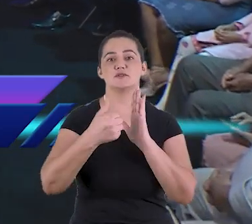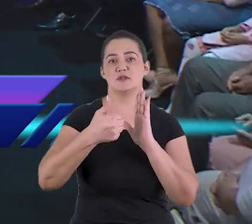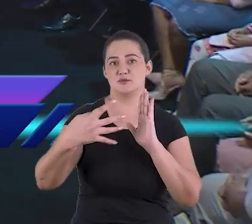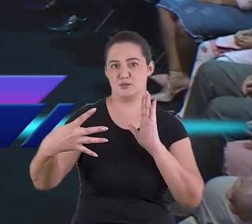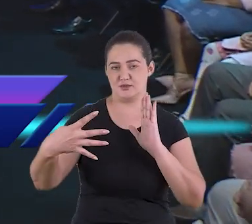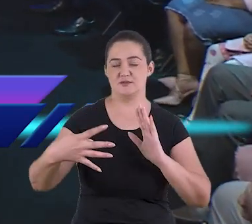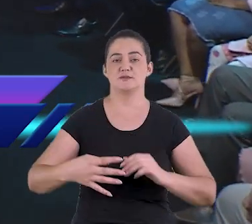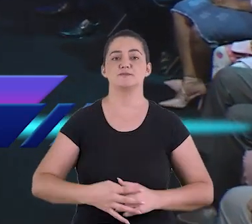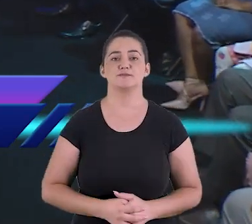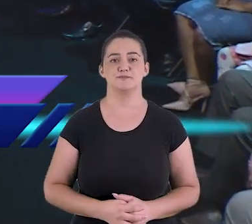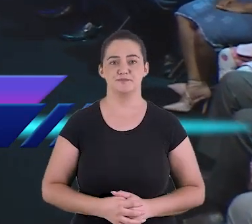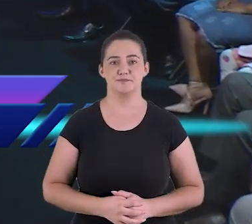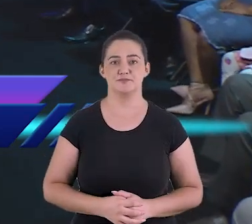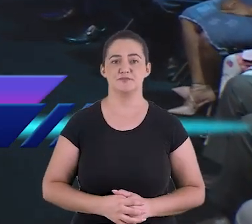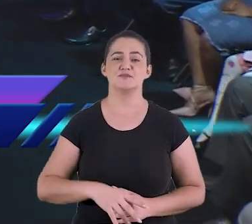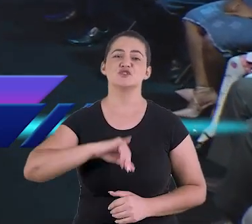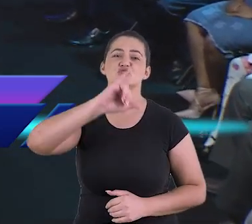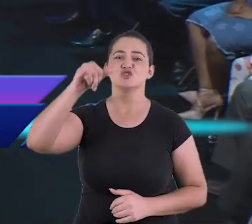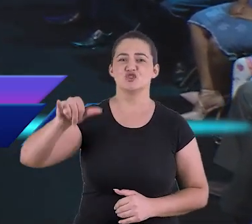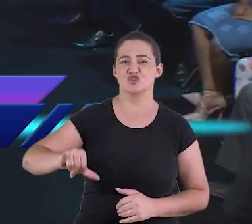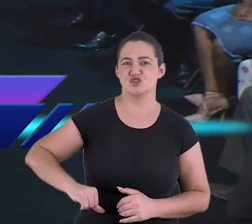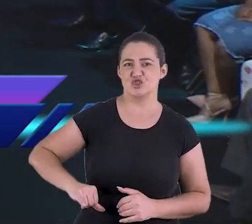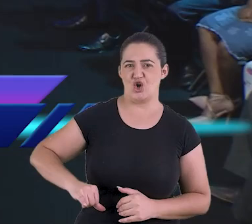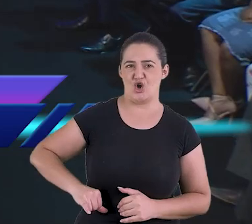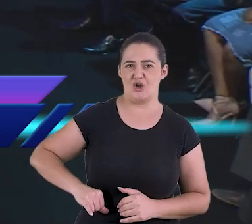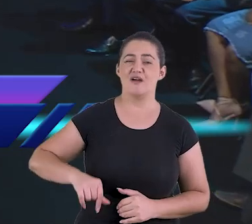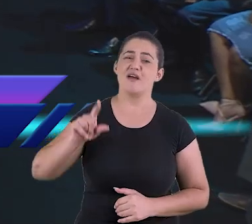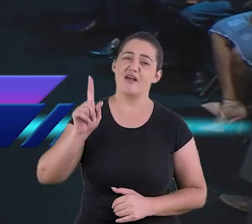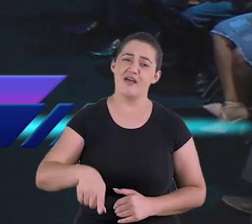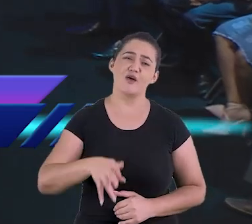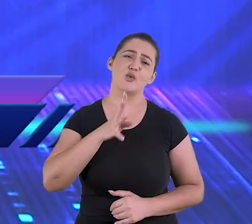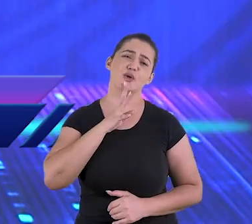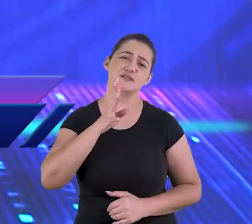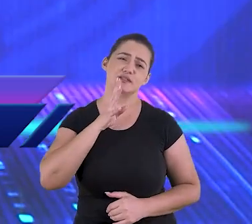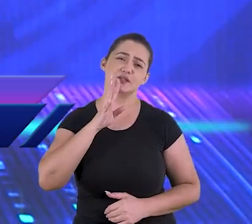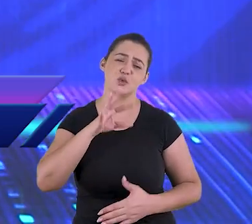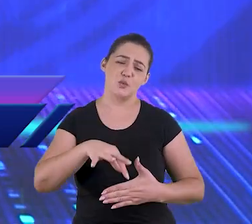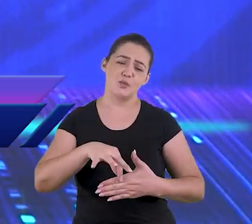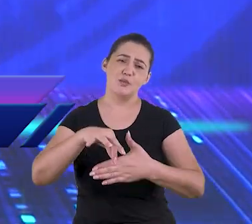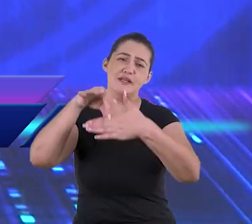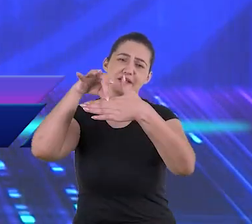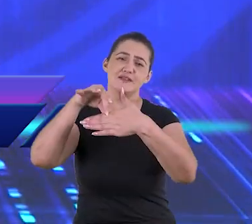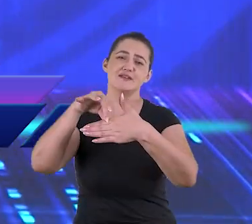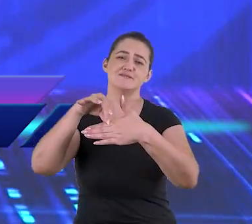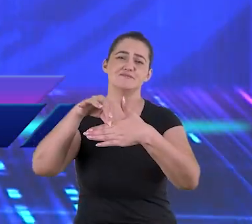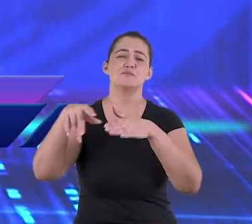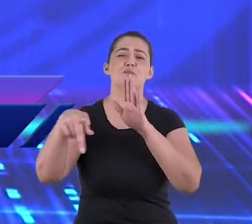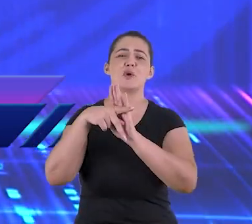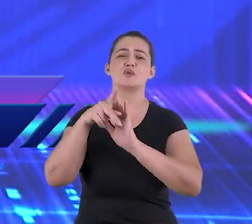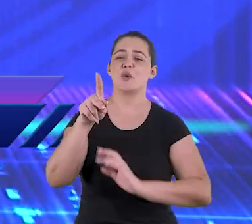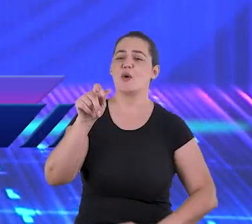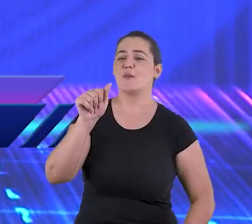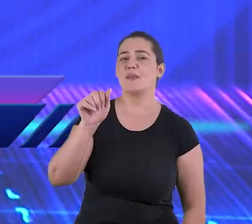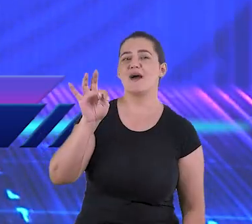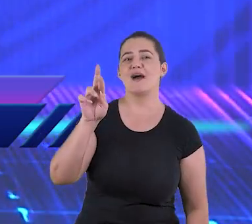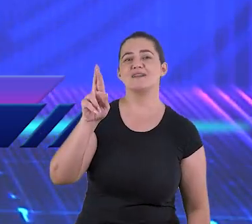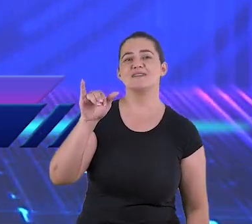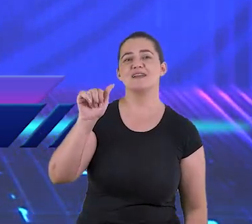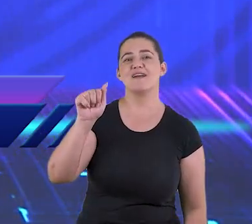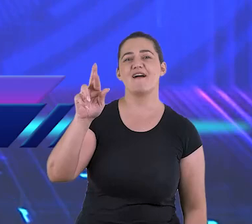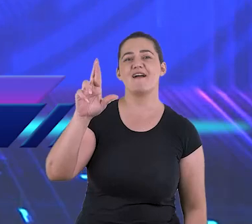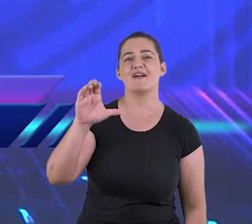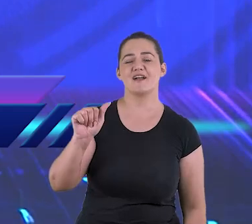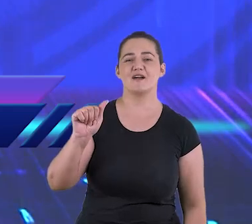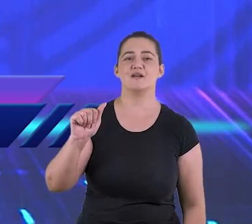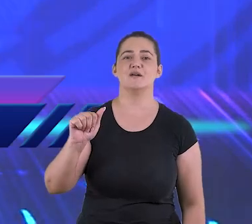o versículo 14. Jó é conhecido como o patriarca da paciência.